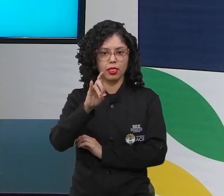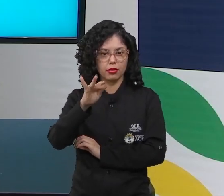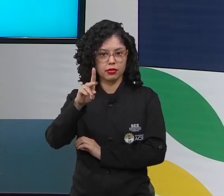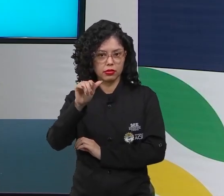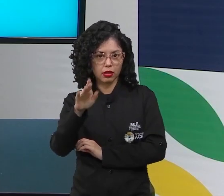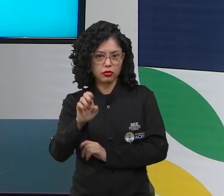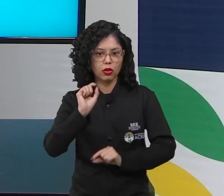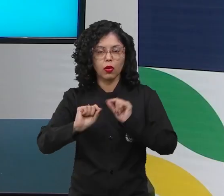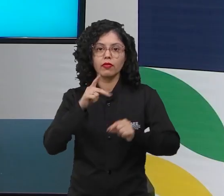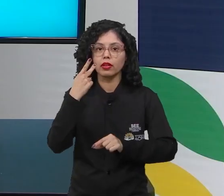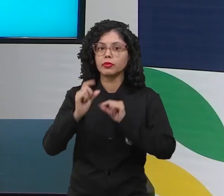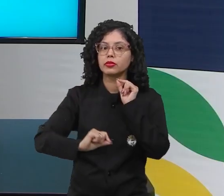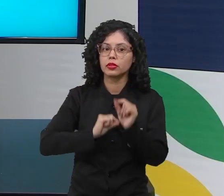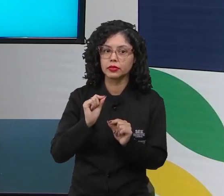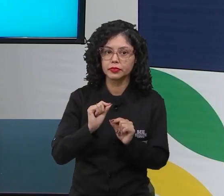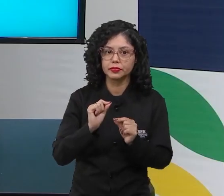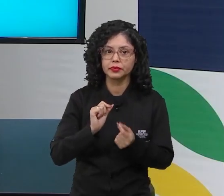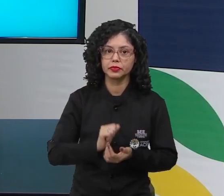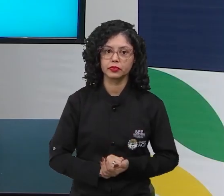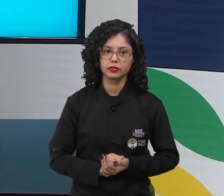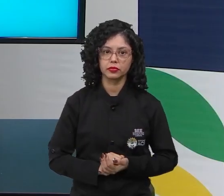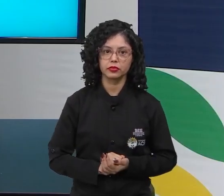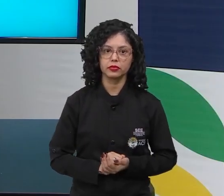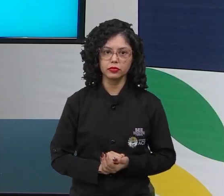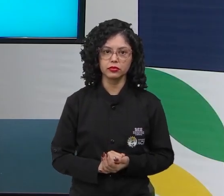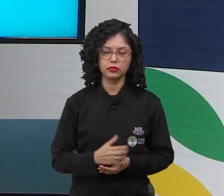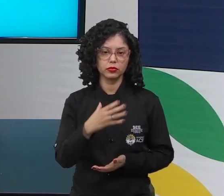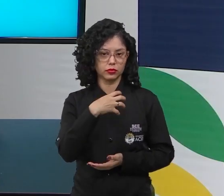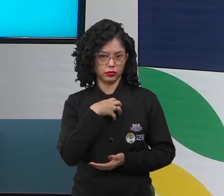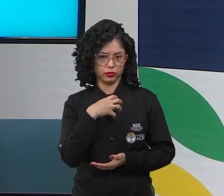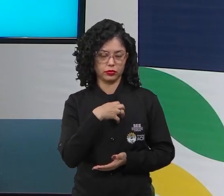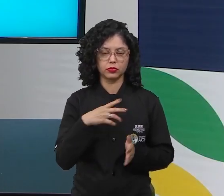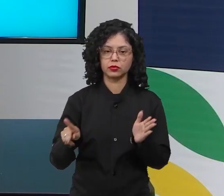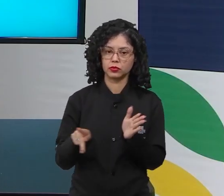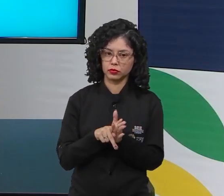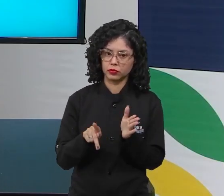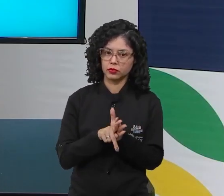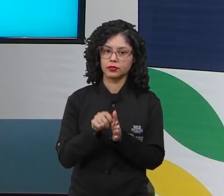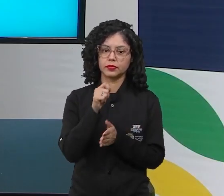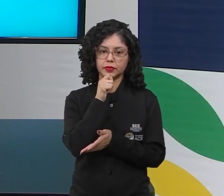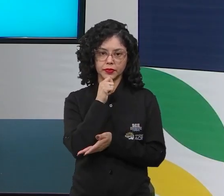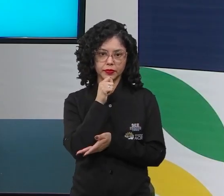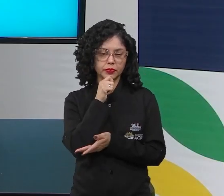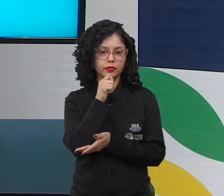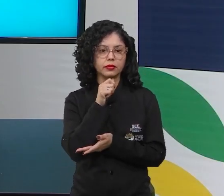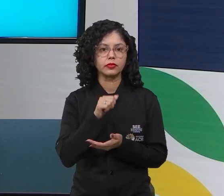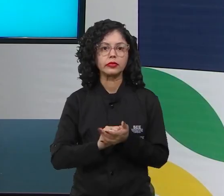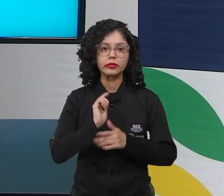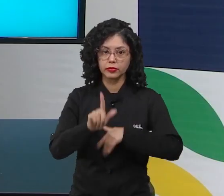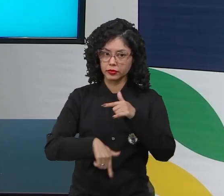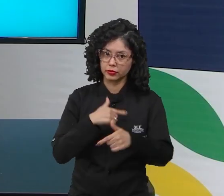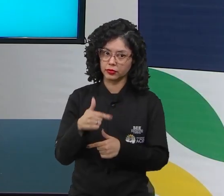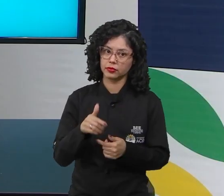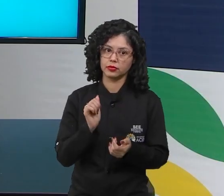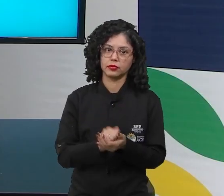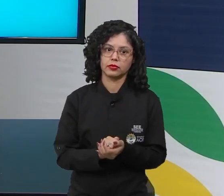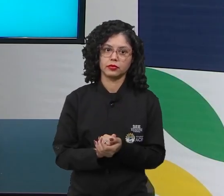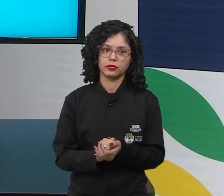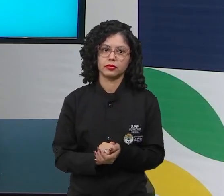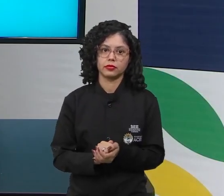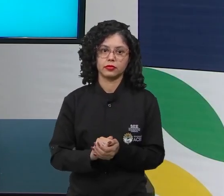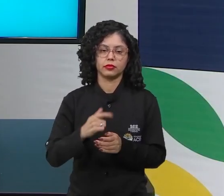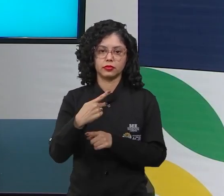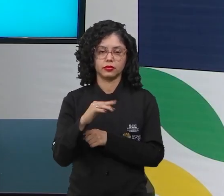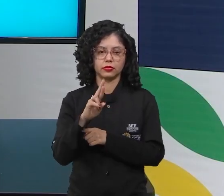nós falamos aí de um momento específico em que se trabalha a publicidade,